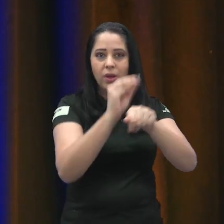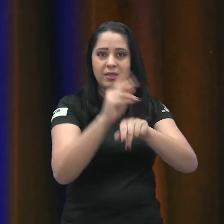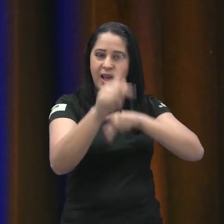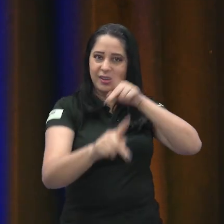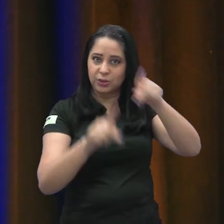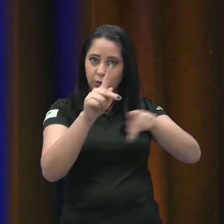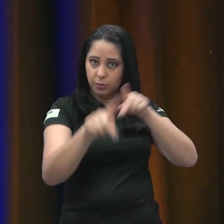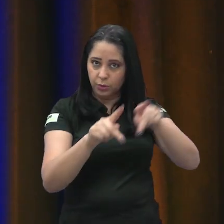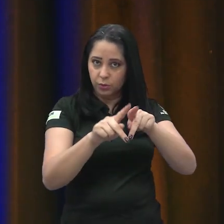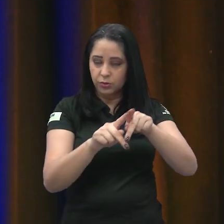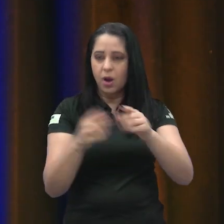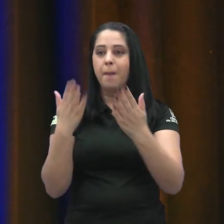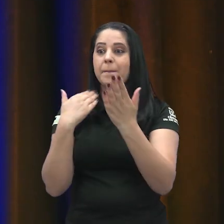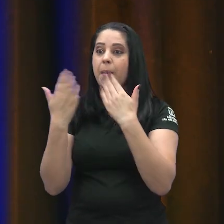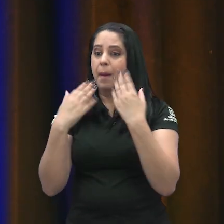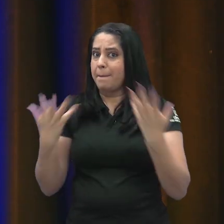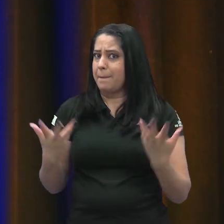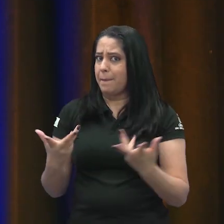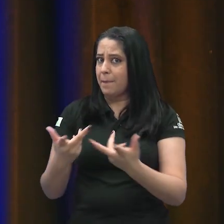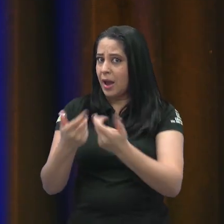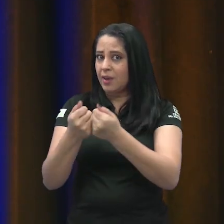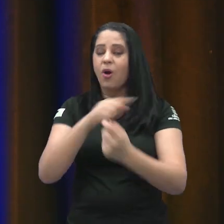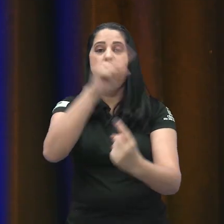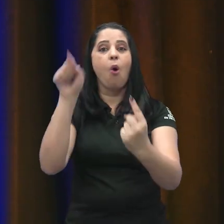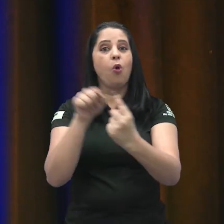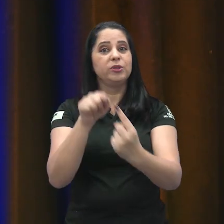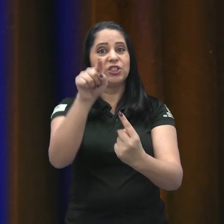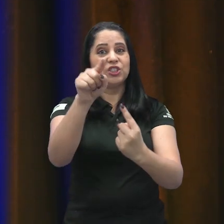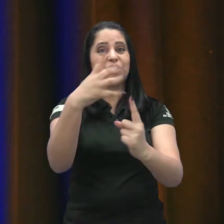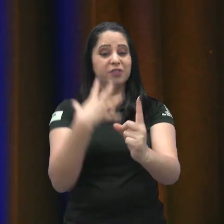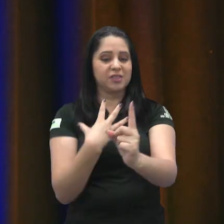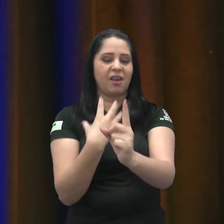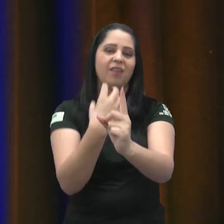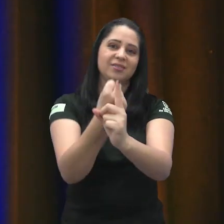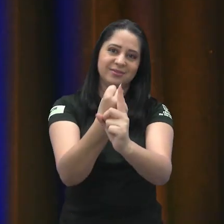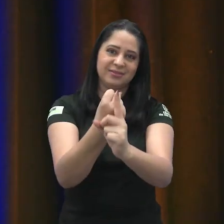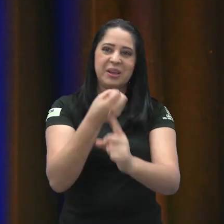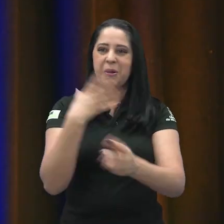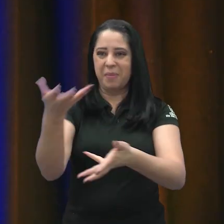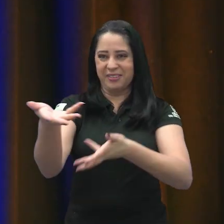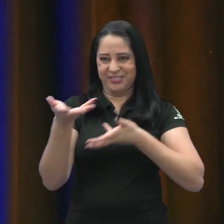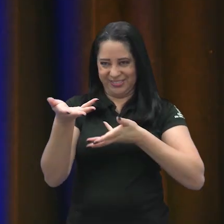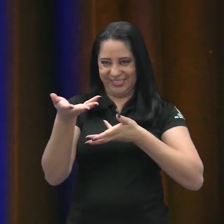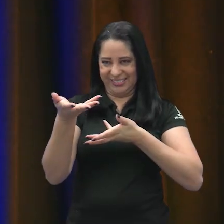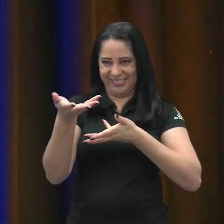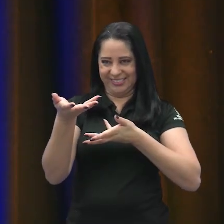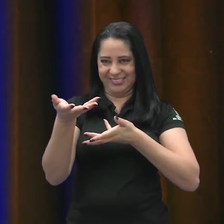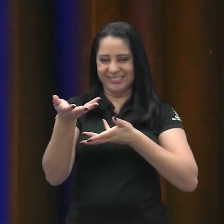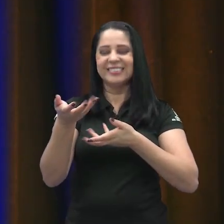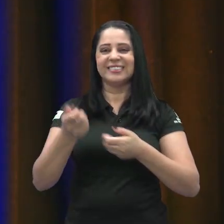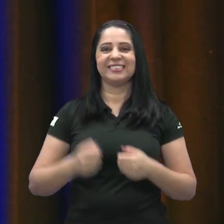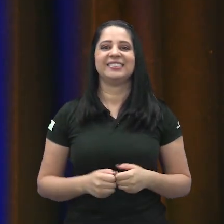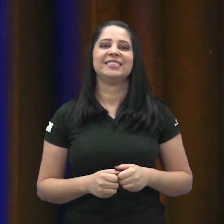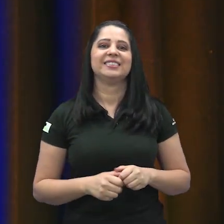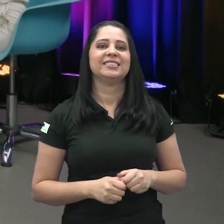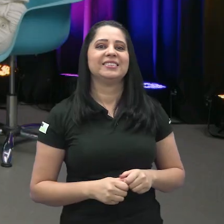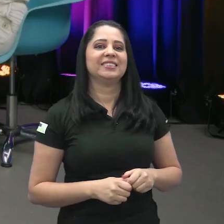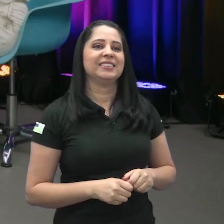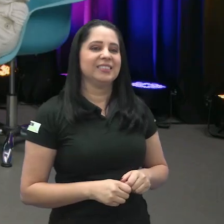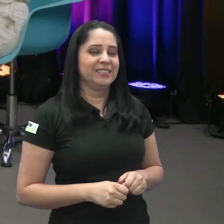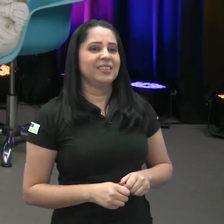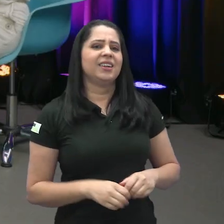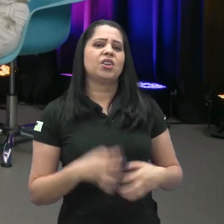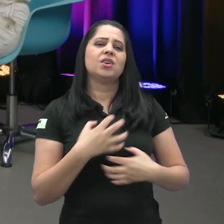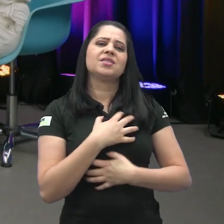bem-estar da população. Uma conversa rica para inspirar e fortalecer vínculos. Muito bem-vindo, Zé Luiz, ao nosso programa de